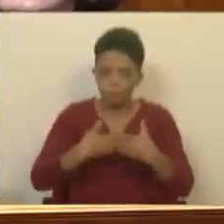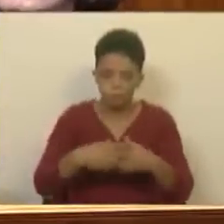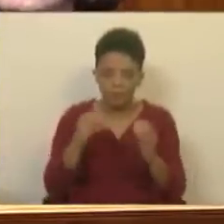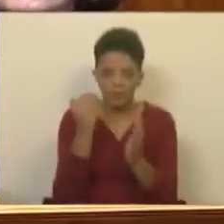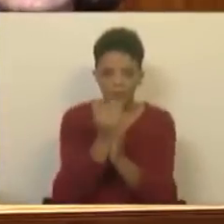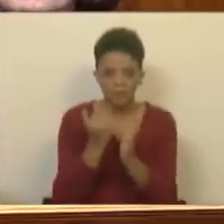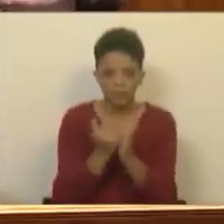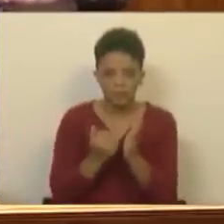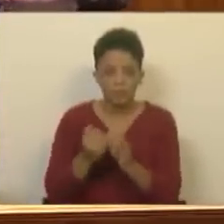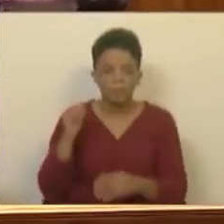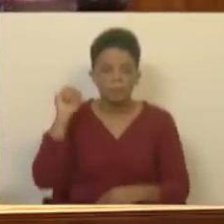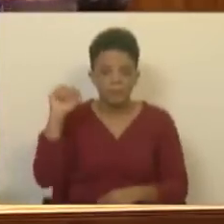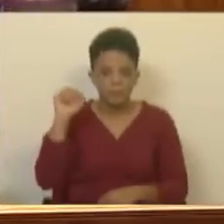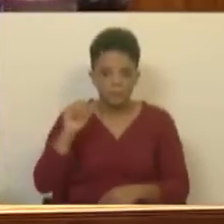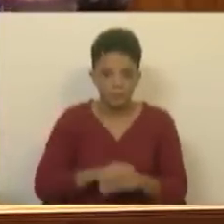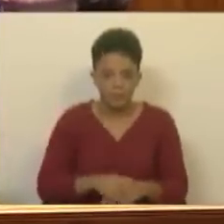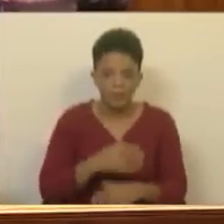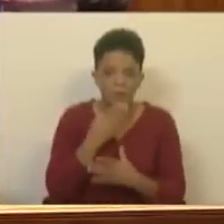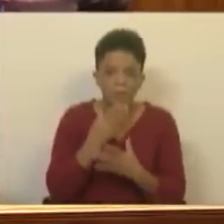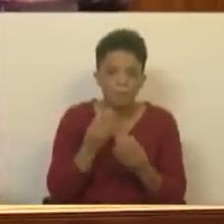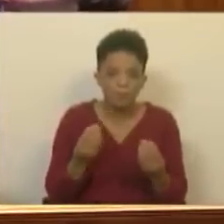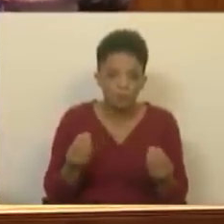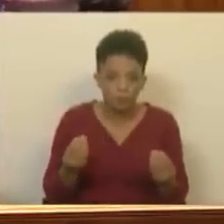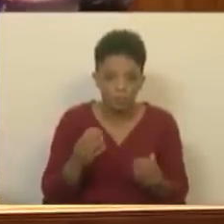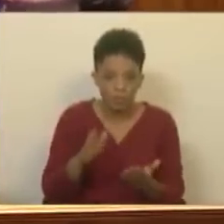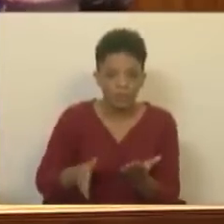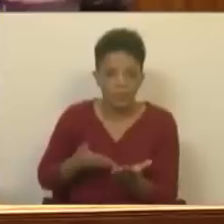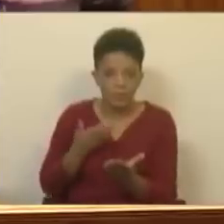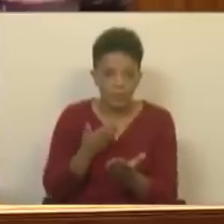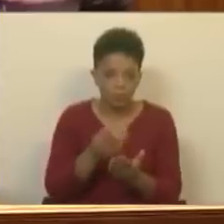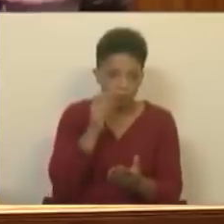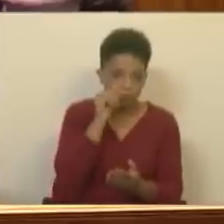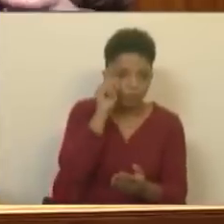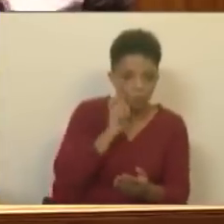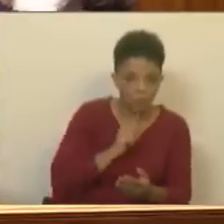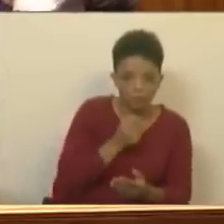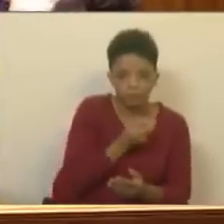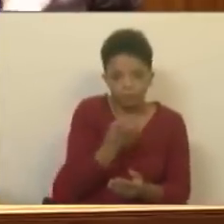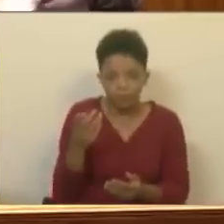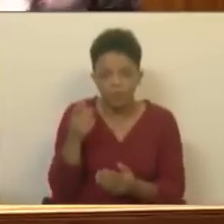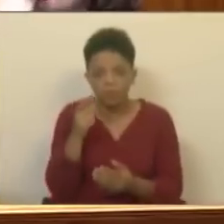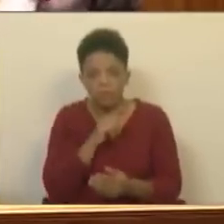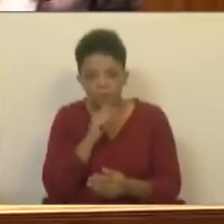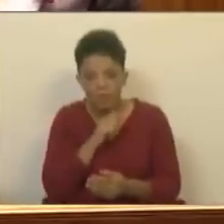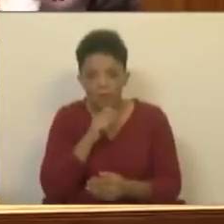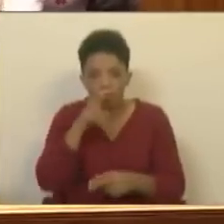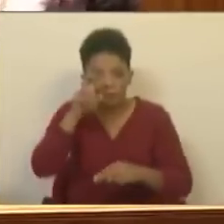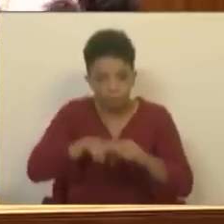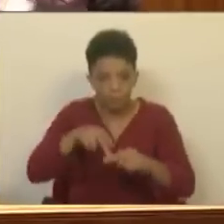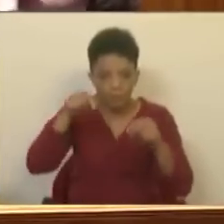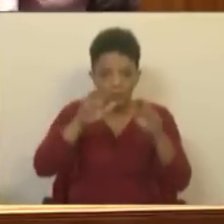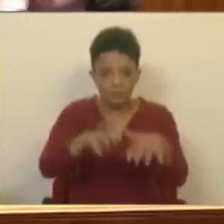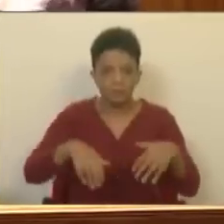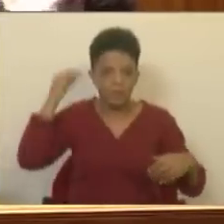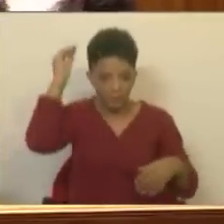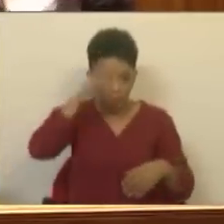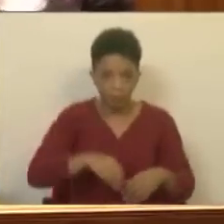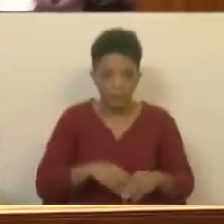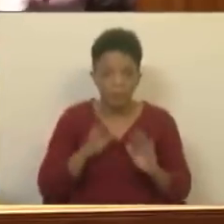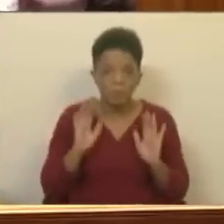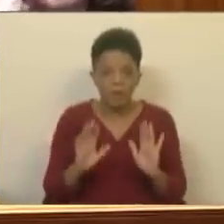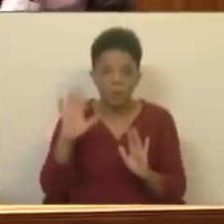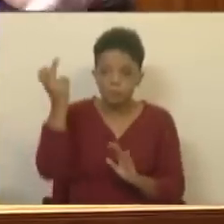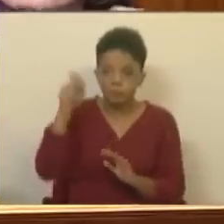nas listas do PCP havia muito mais candidatas e candidatos que mereciam estar aqui sentados da Assembleia da República